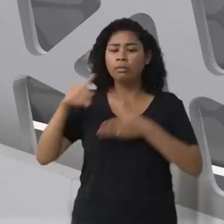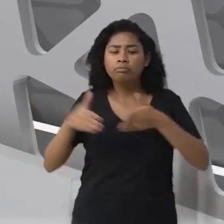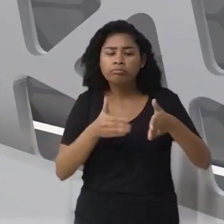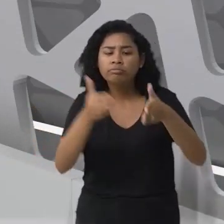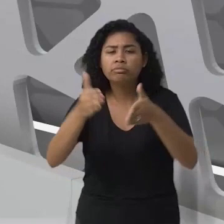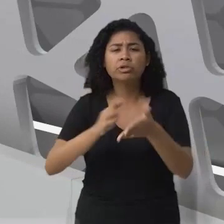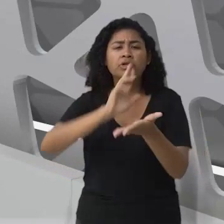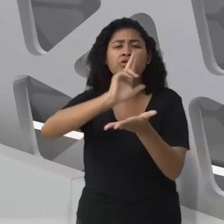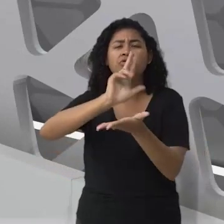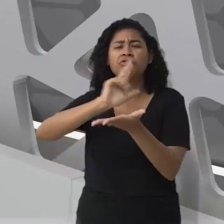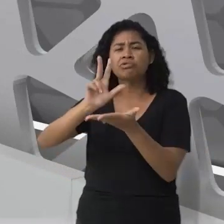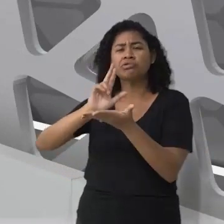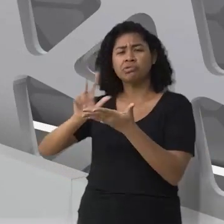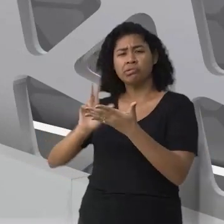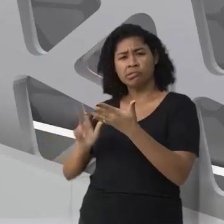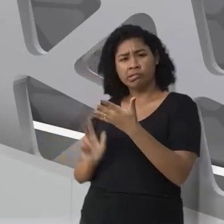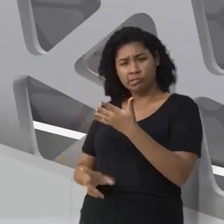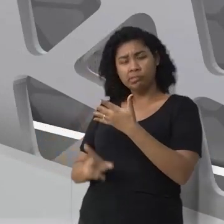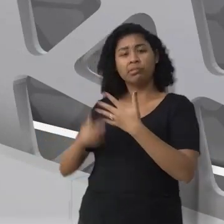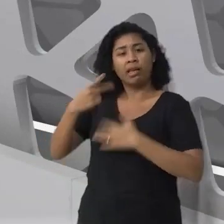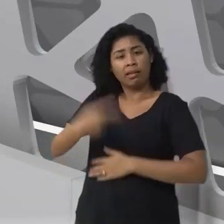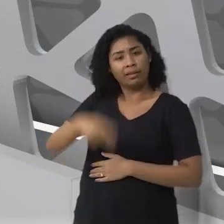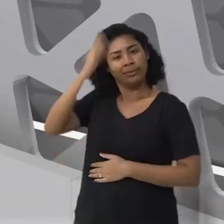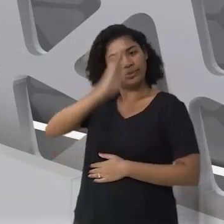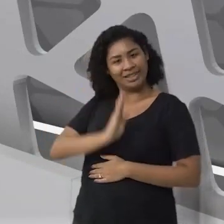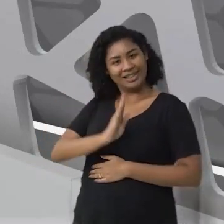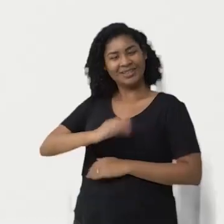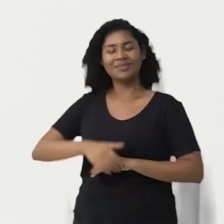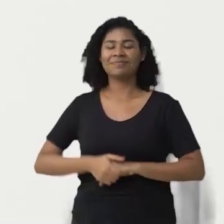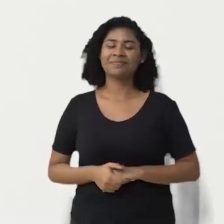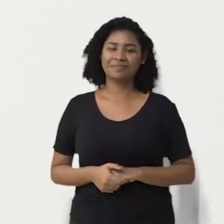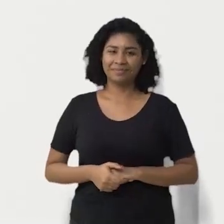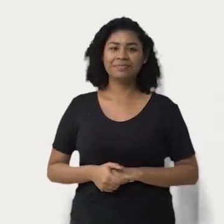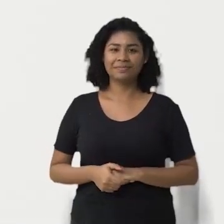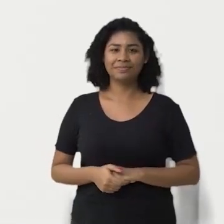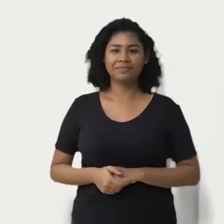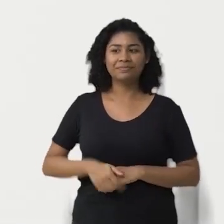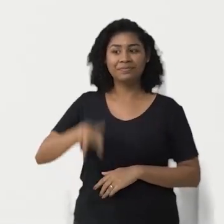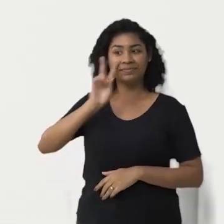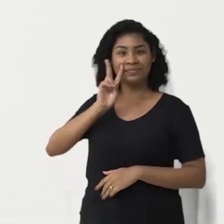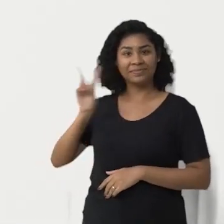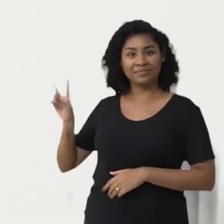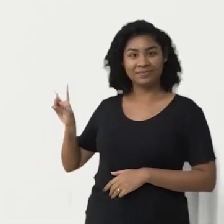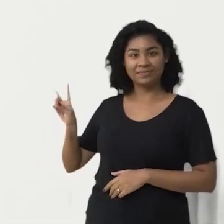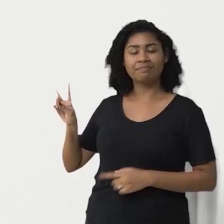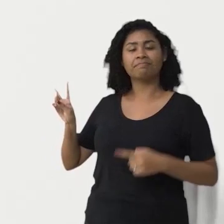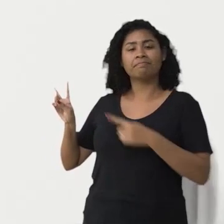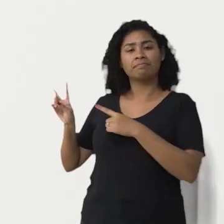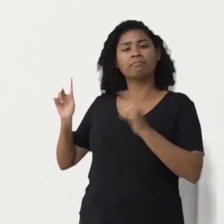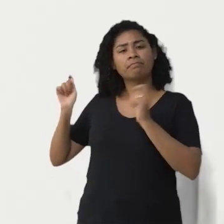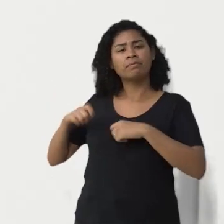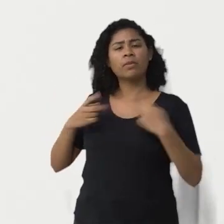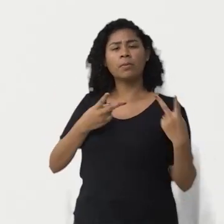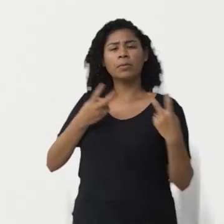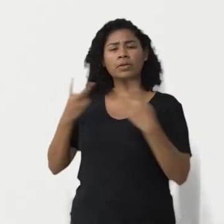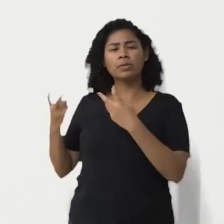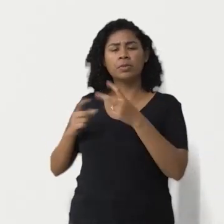acabam formando a hidrografia aqui do nosso país. Olha só, através deste mapa, vocês vão verificar